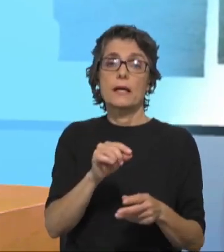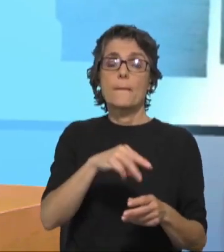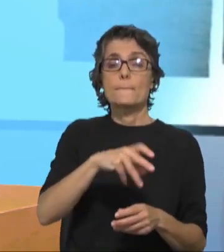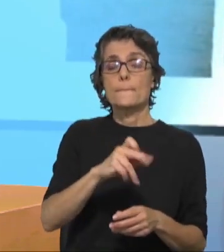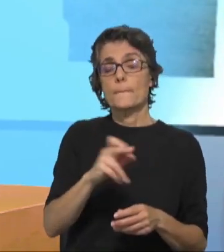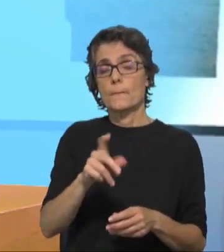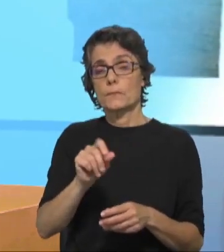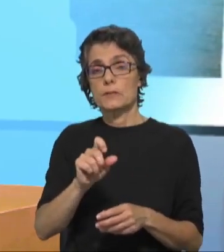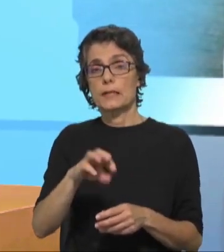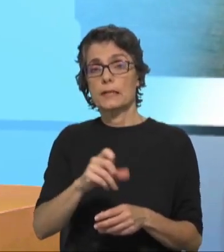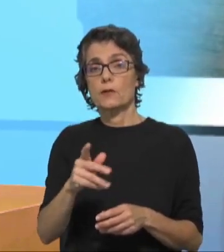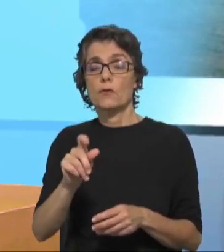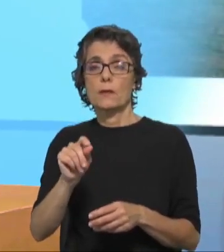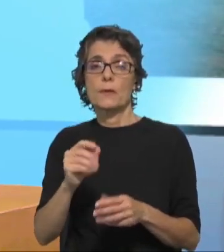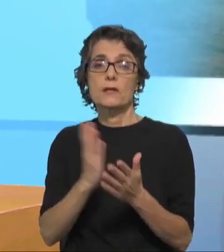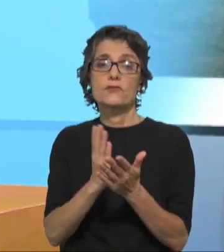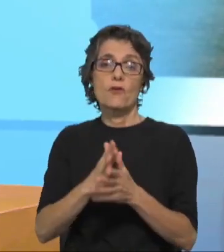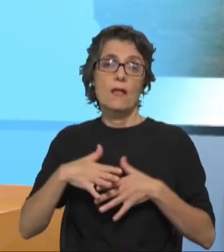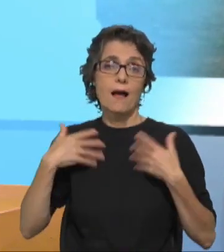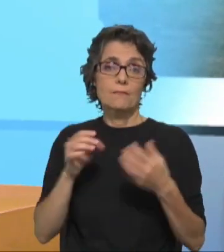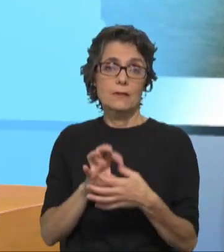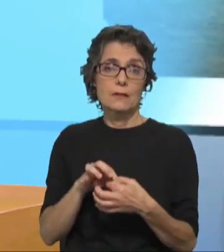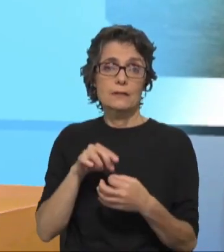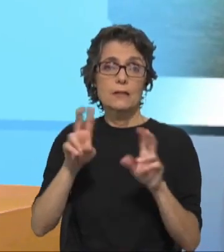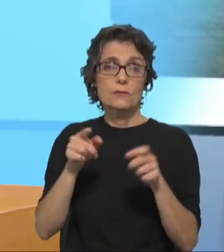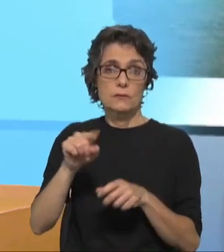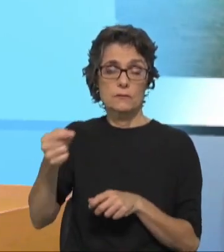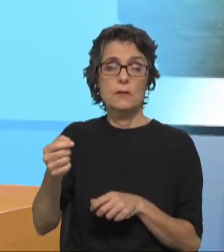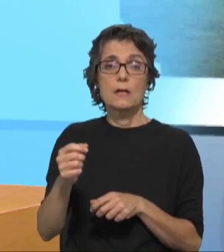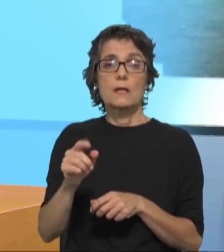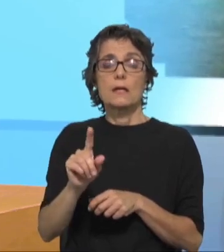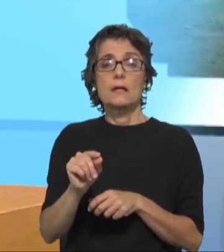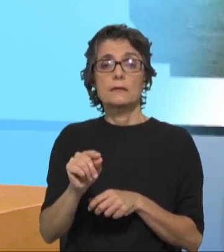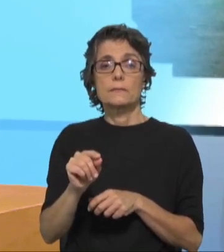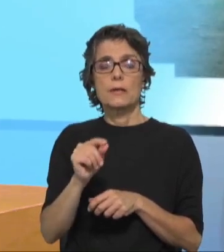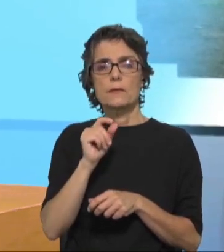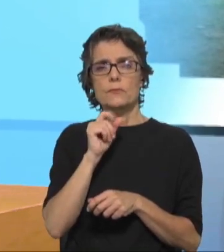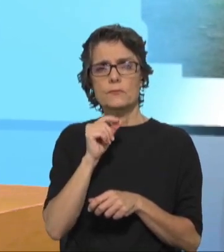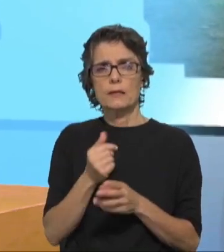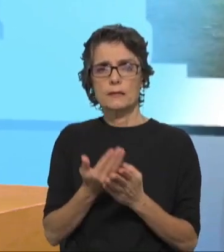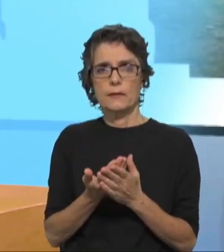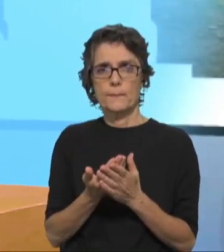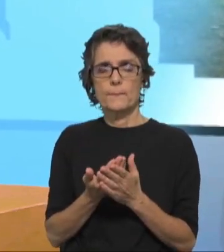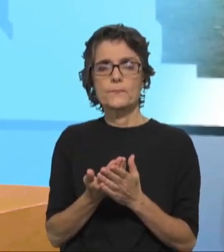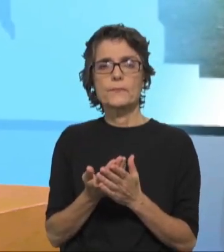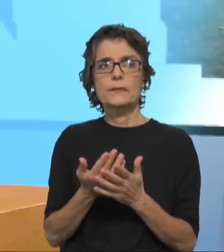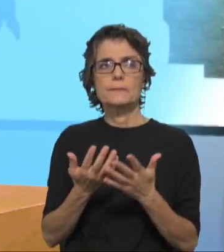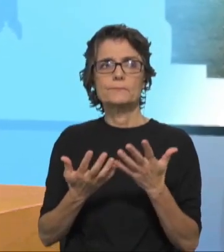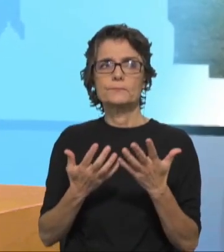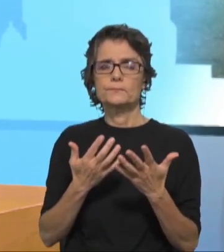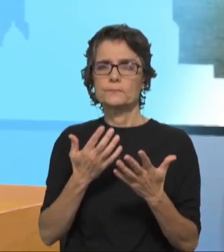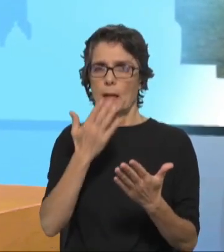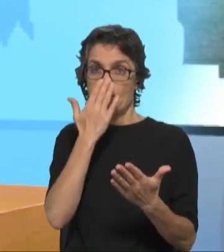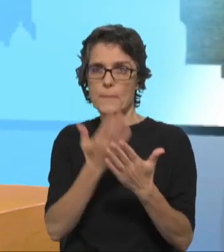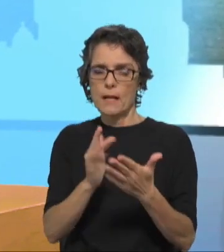da Alma, que nos vai falar precisamente outro título, e que nos vai também abordar e que nos vai inquietar. Porque quando um